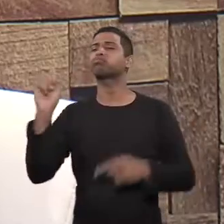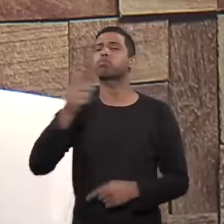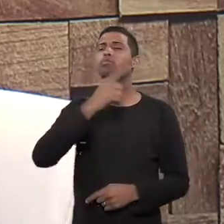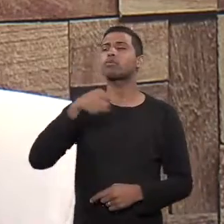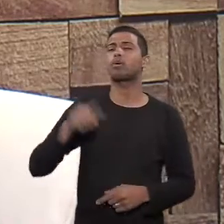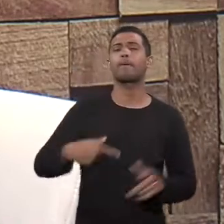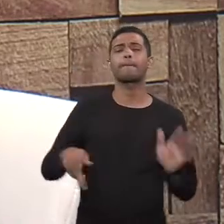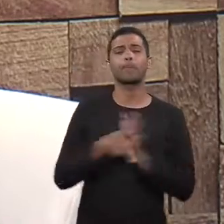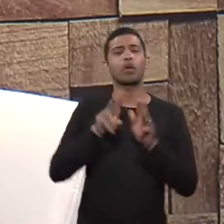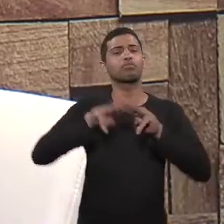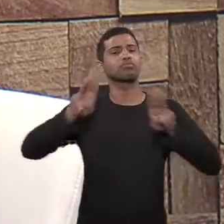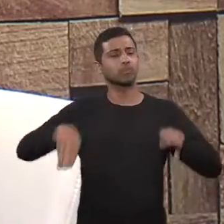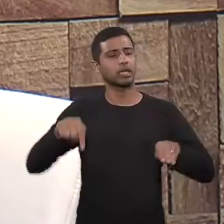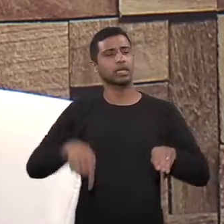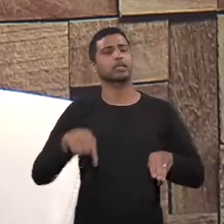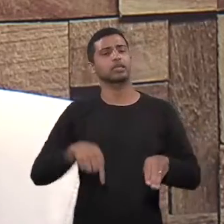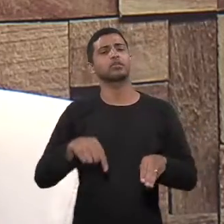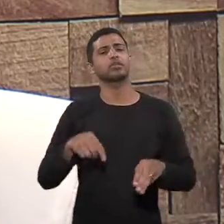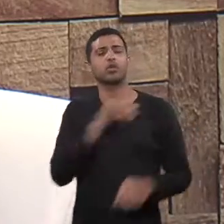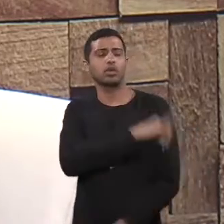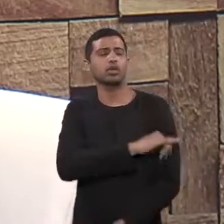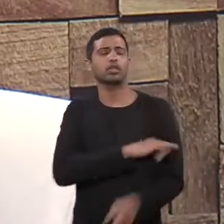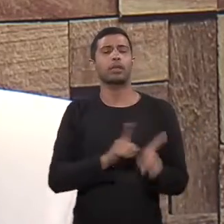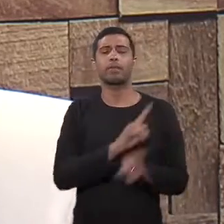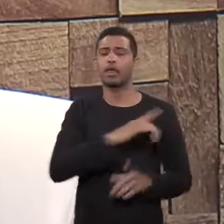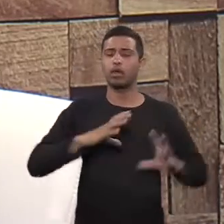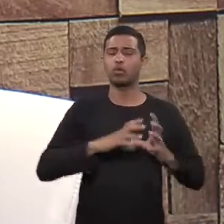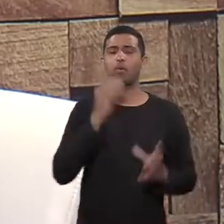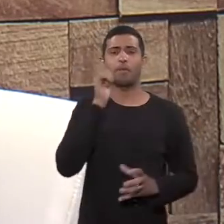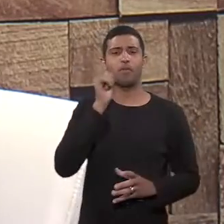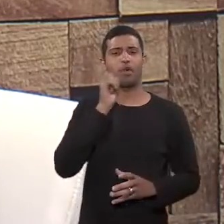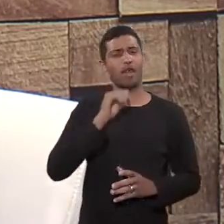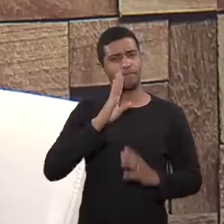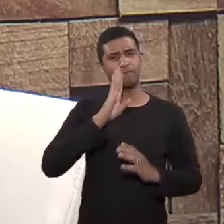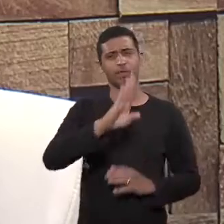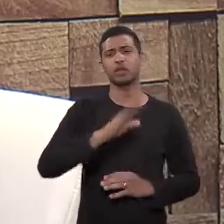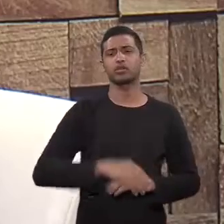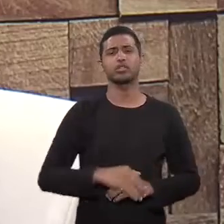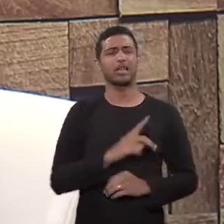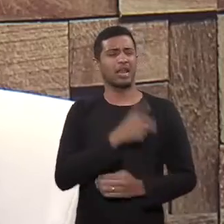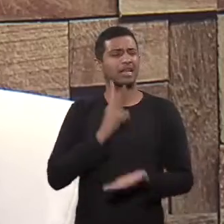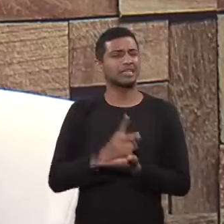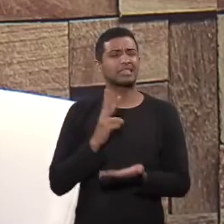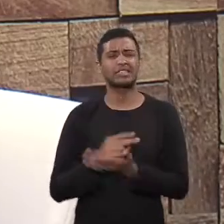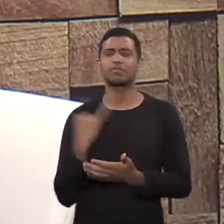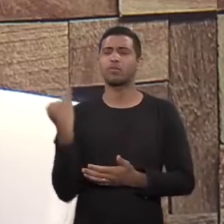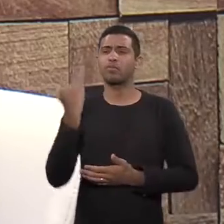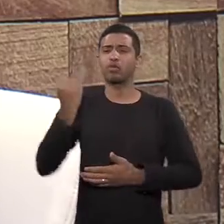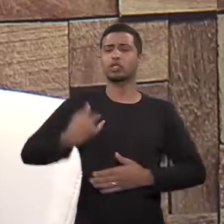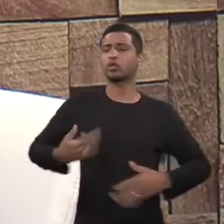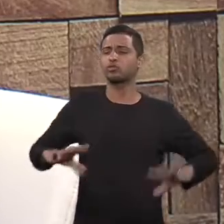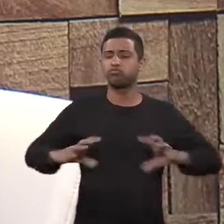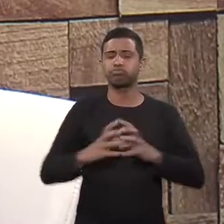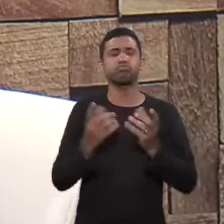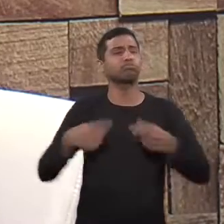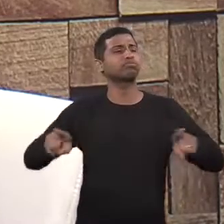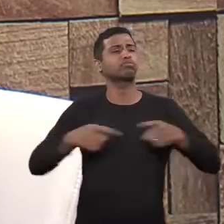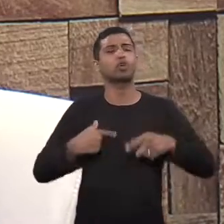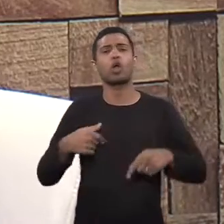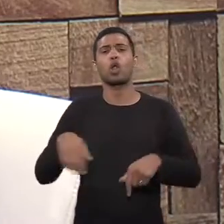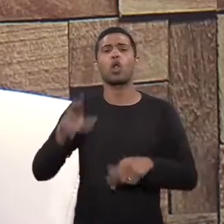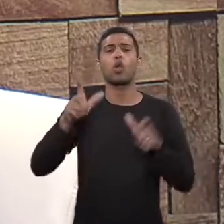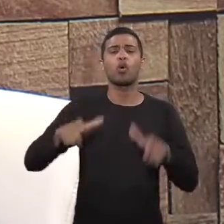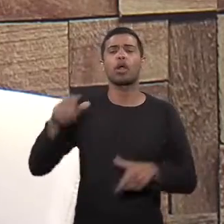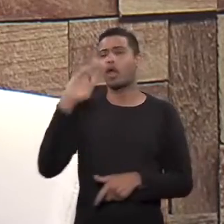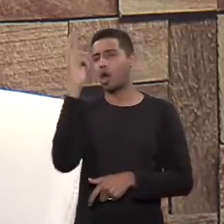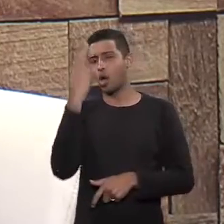Teatro Municipal e da Orquestra Sinfônica de Mulheres, ela é regente. Esteve à frente de importantes concertos internacionais na